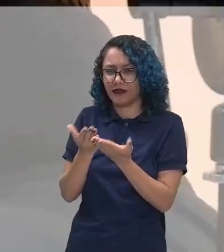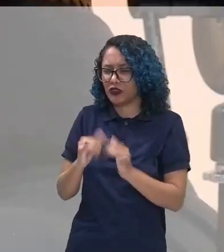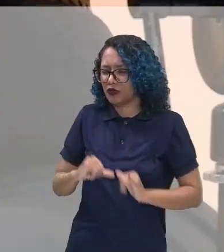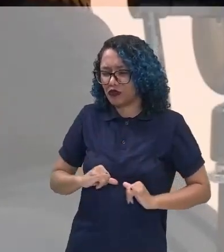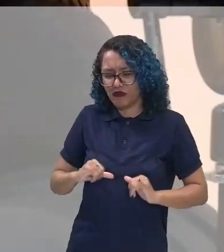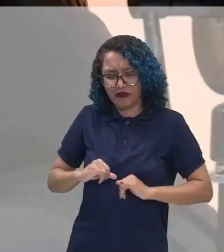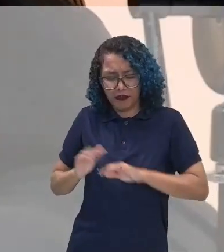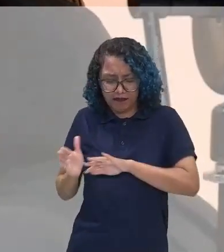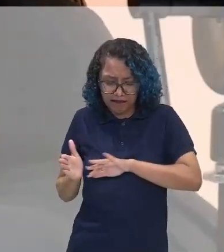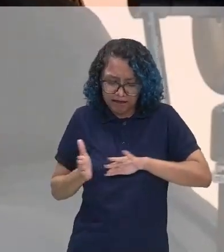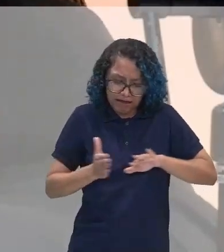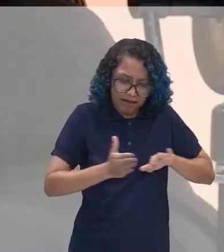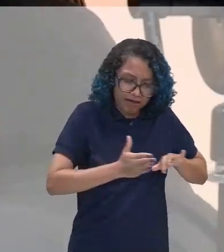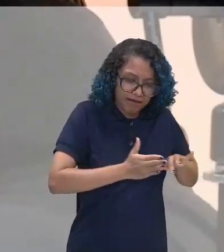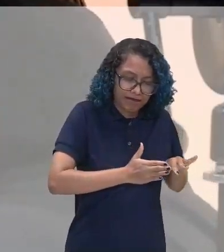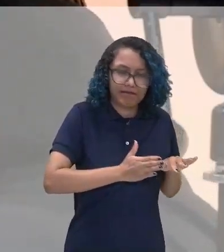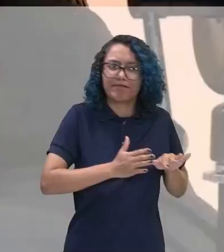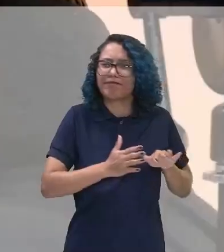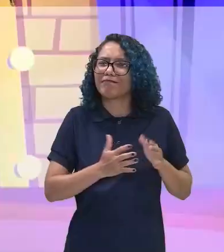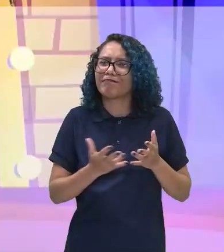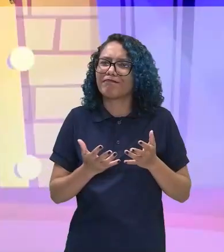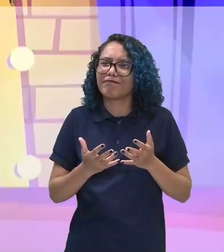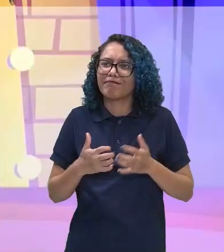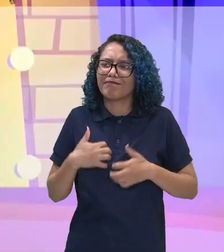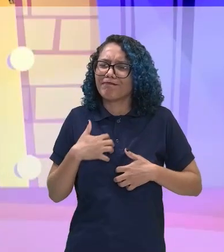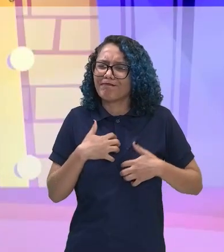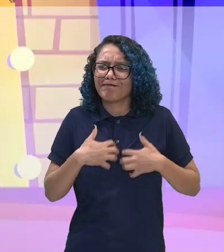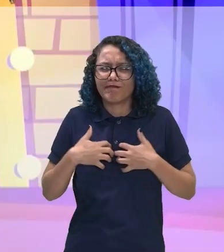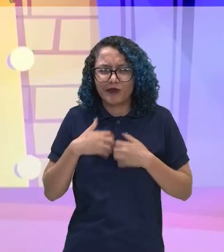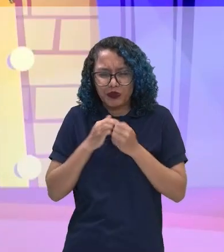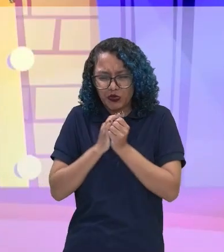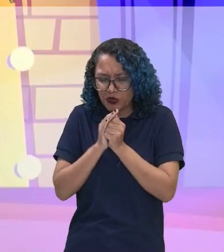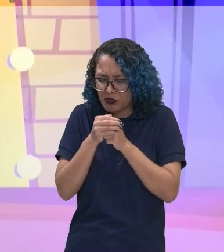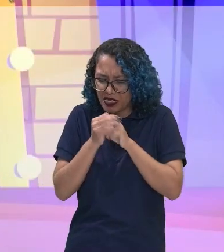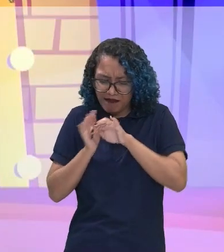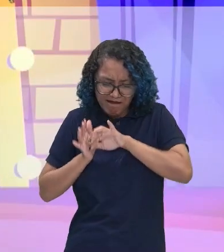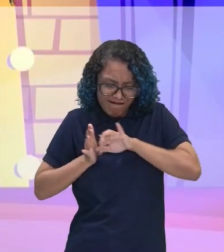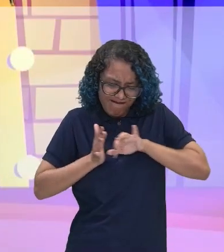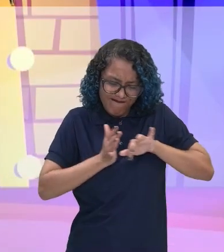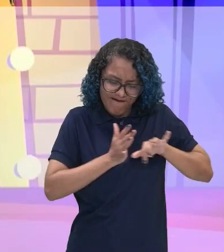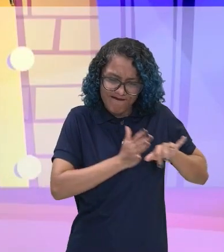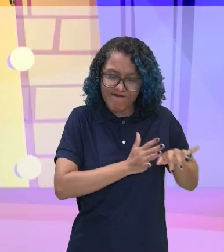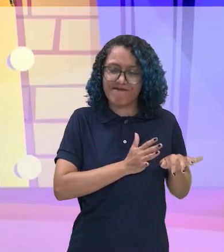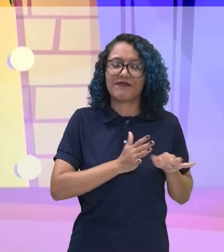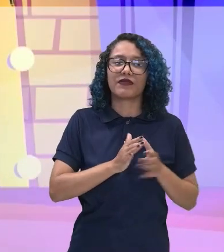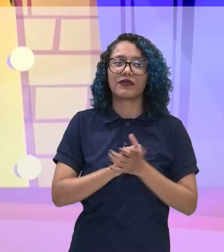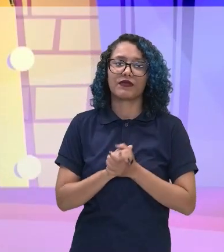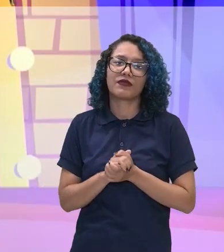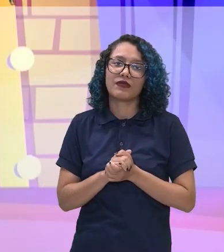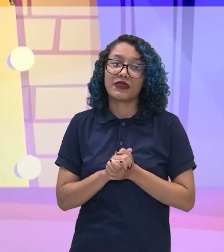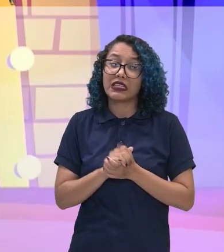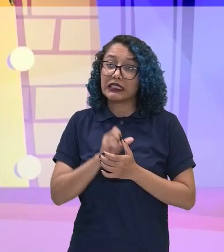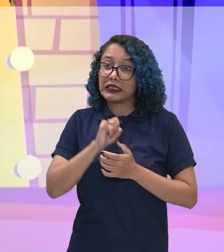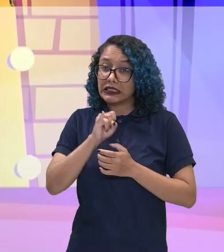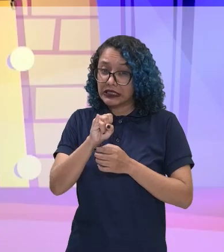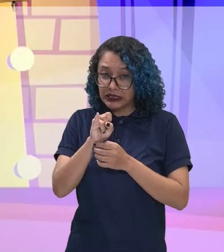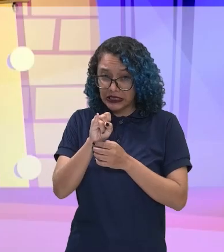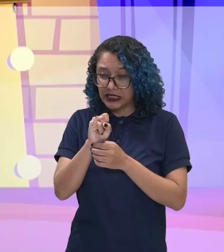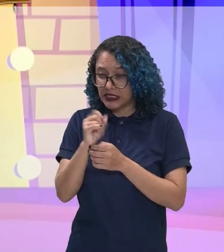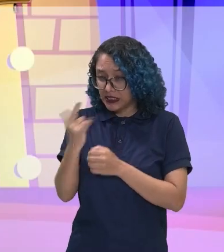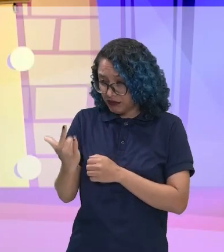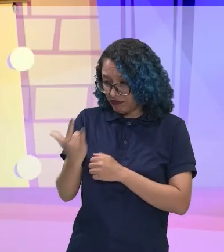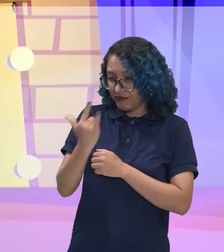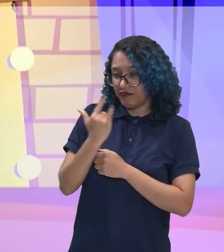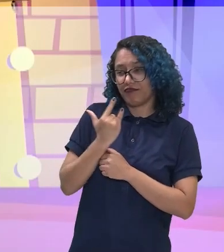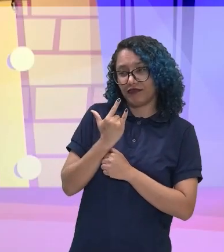sofrer, não quero mais me esconder. E o seu